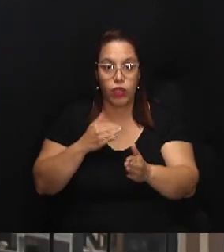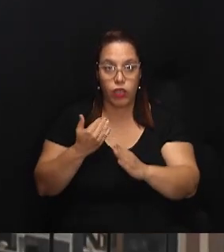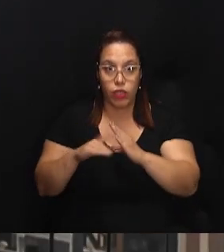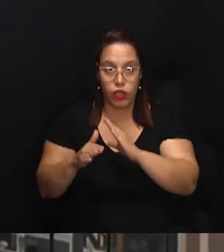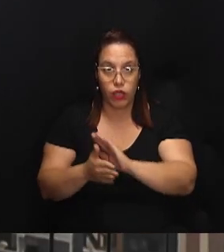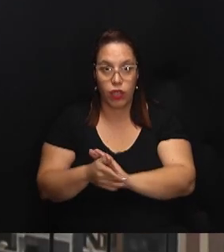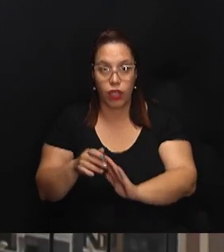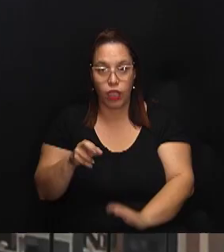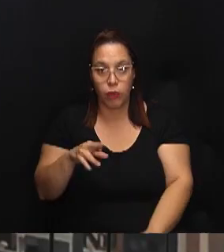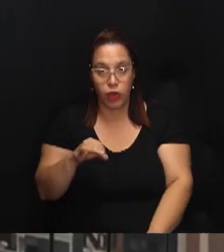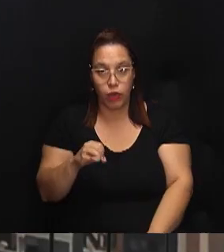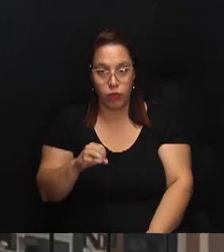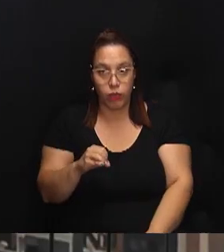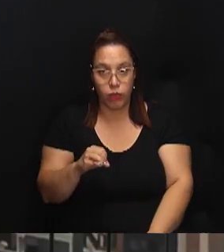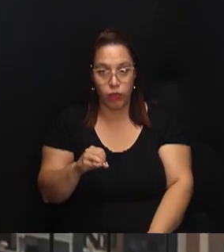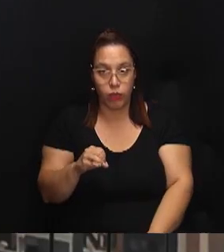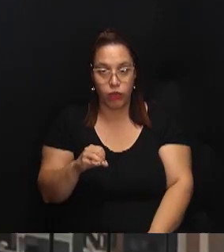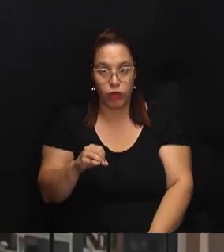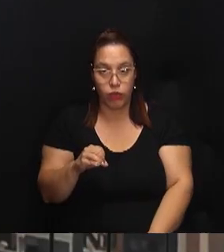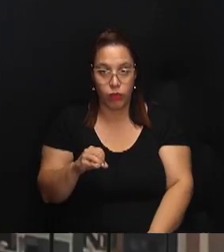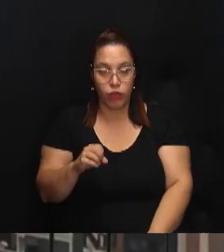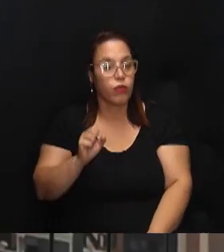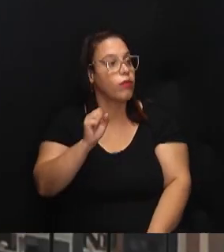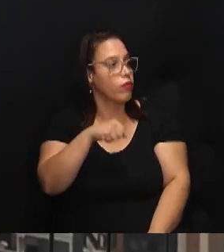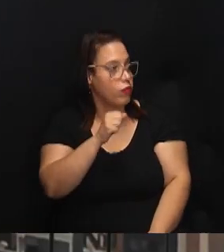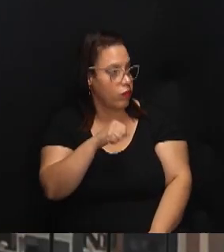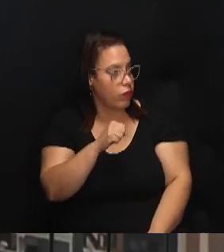isso e já tem um destino, né, esse prêmio.